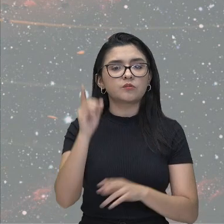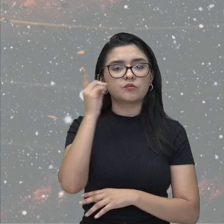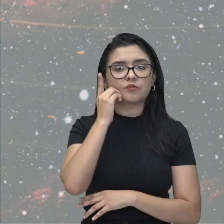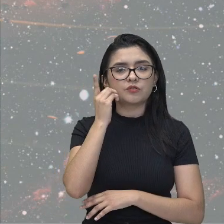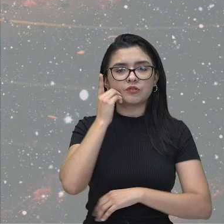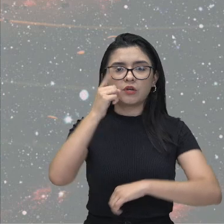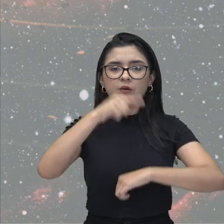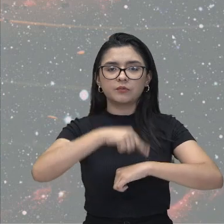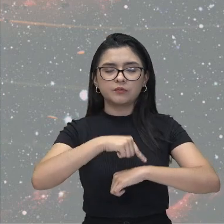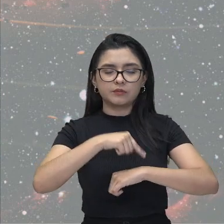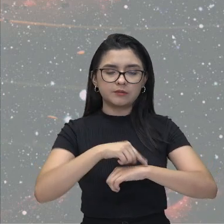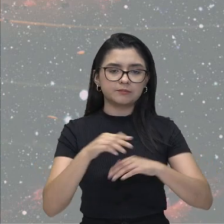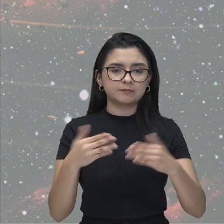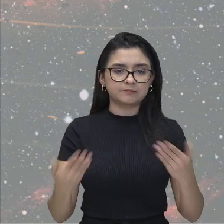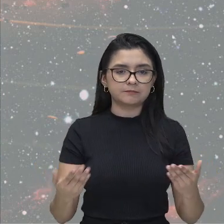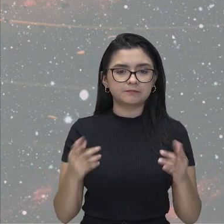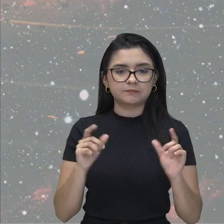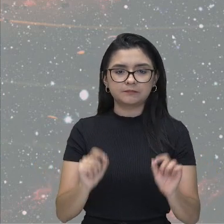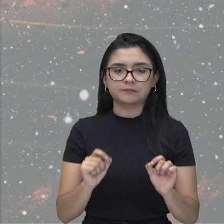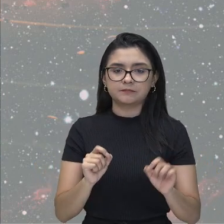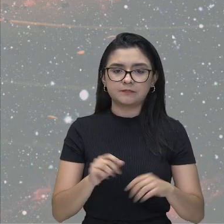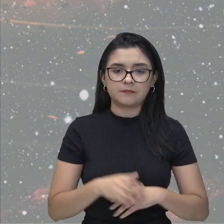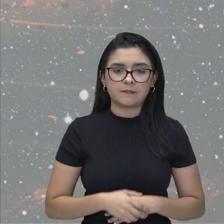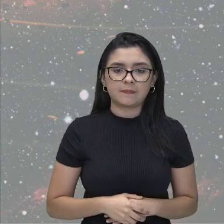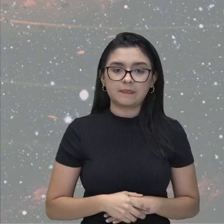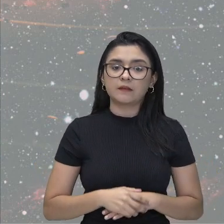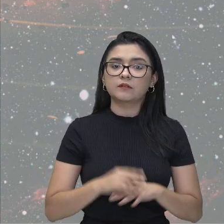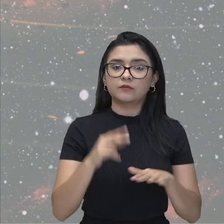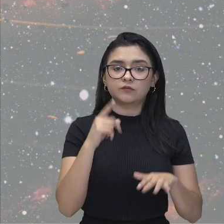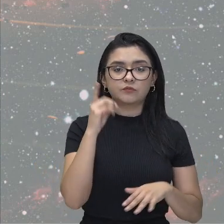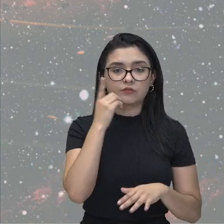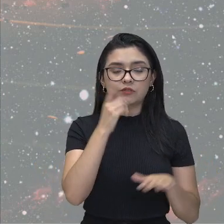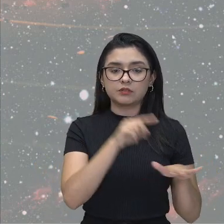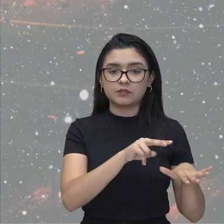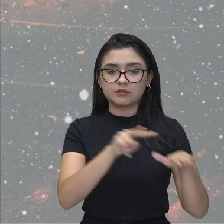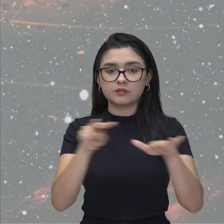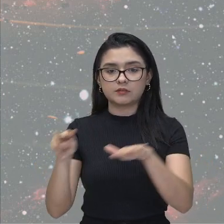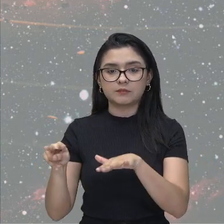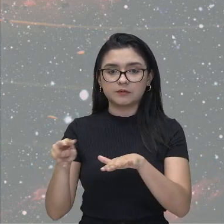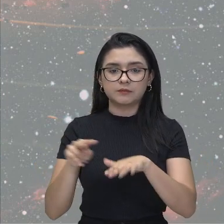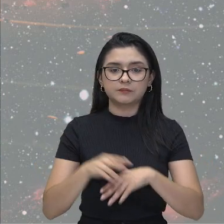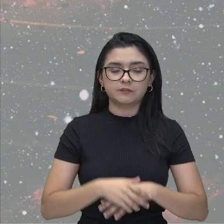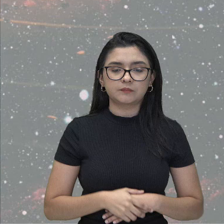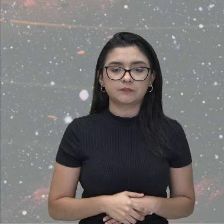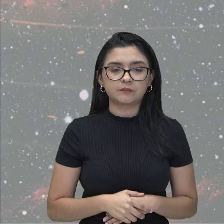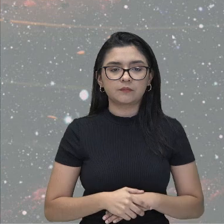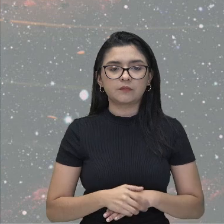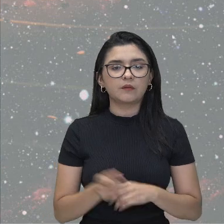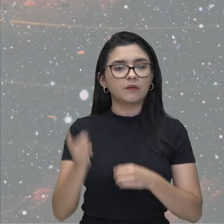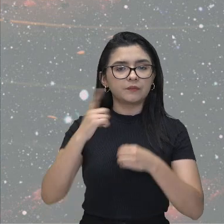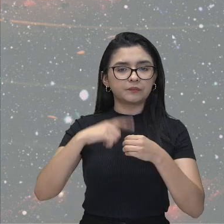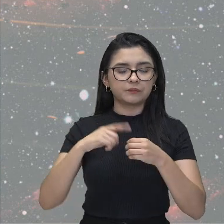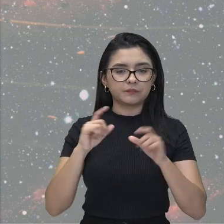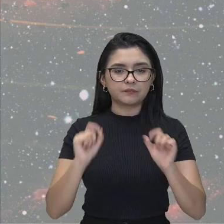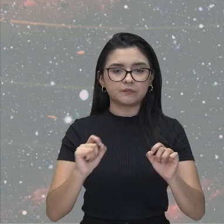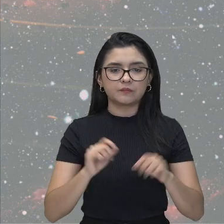OK E aí terminou vindo para onde pra semana os dias claro né então voltando aqui